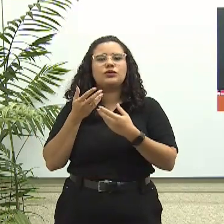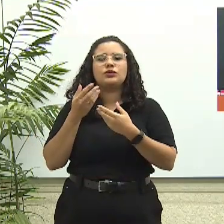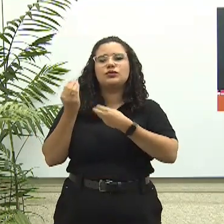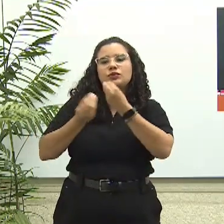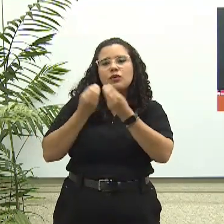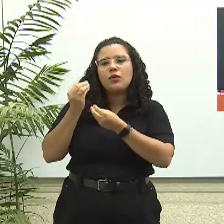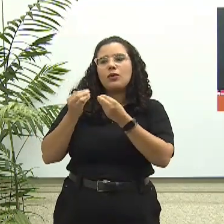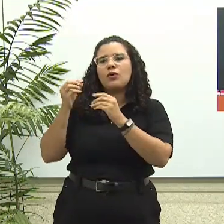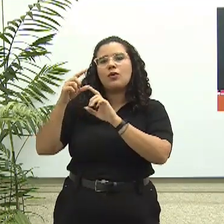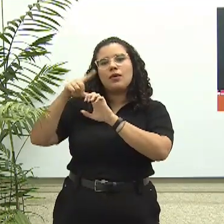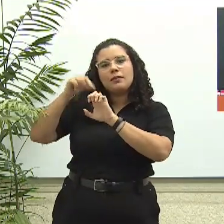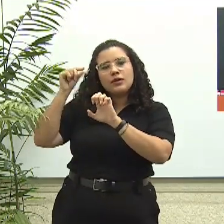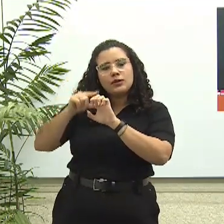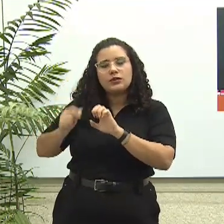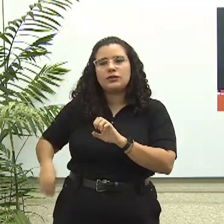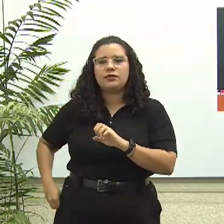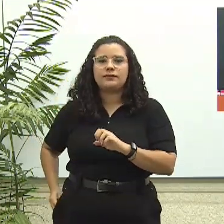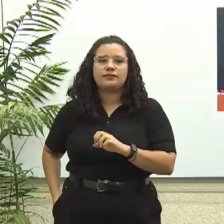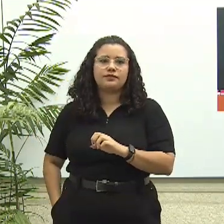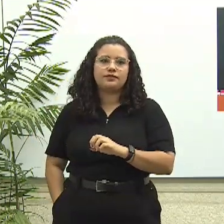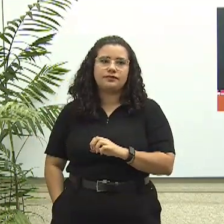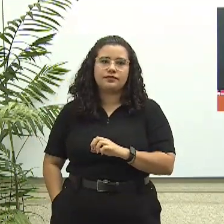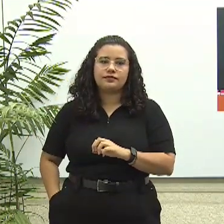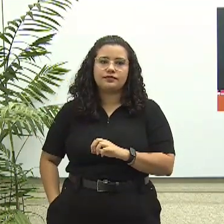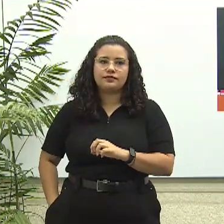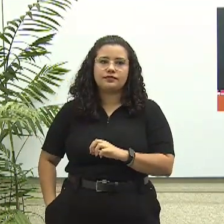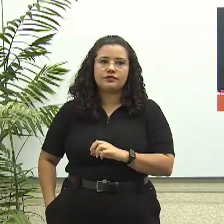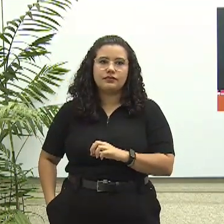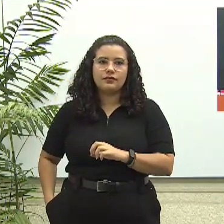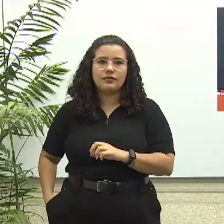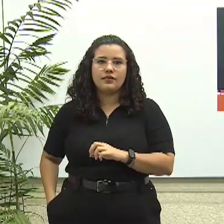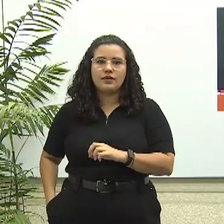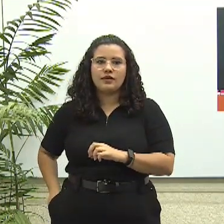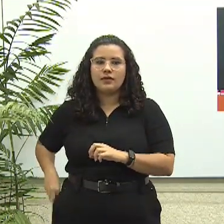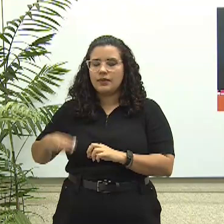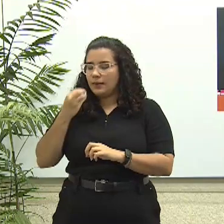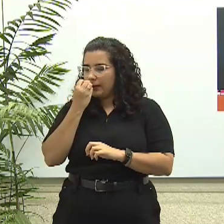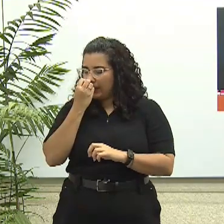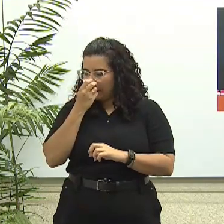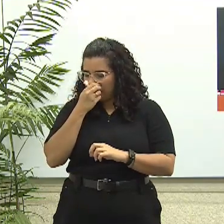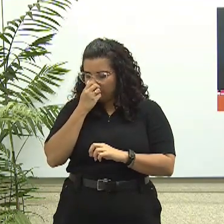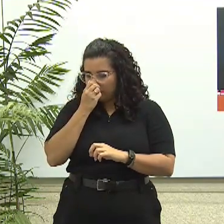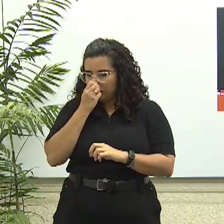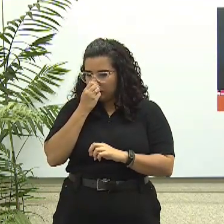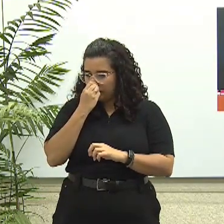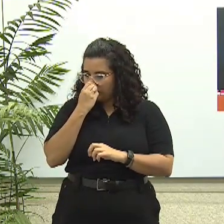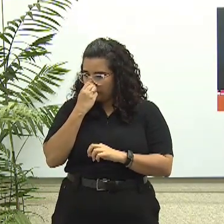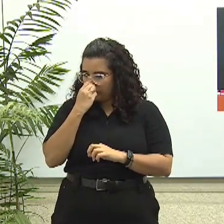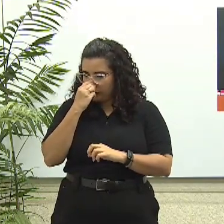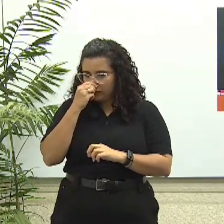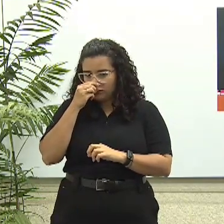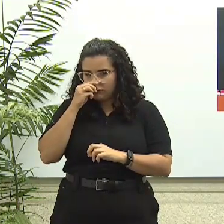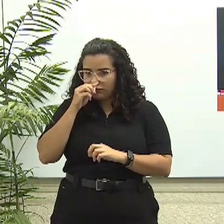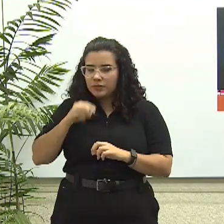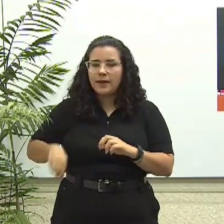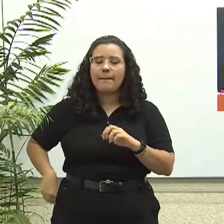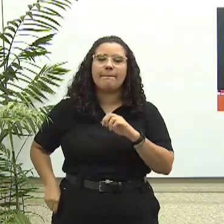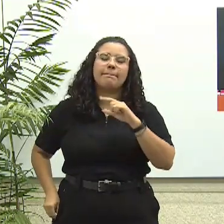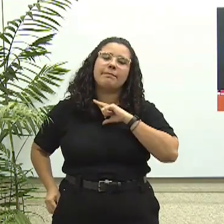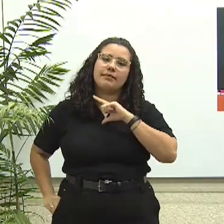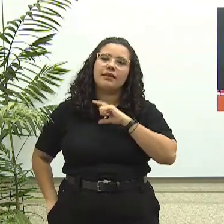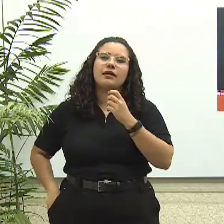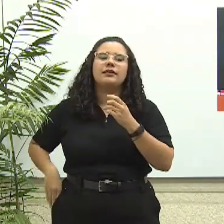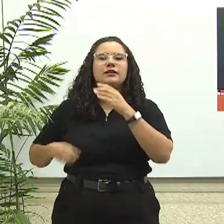Empreendedor do gestor ninguém é chefe é R né você vai criando termos e as pessoas vão entrando ali